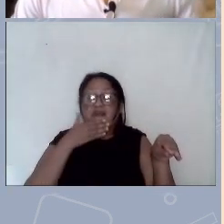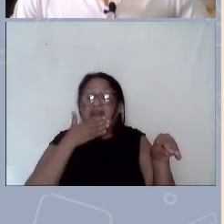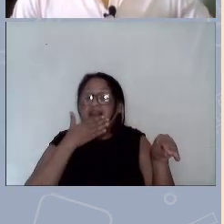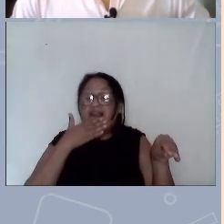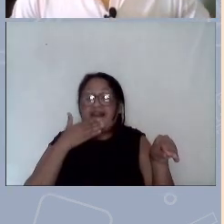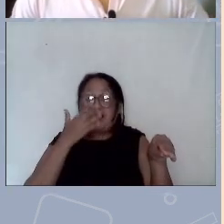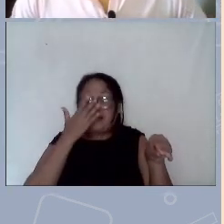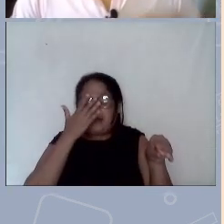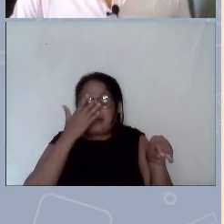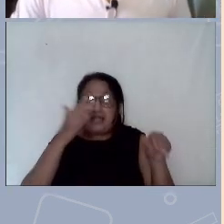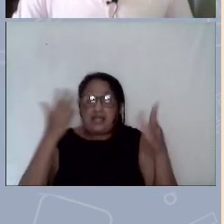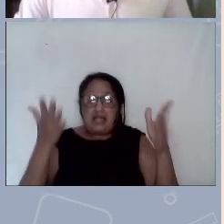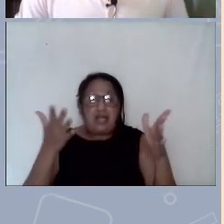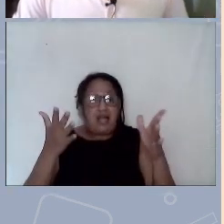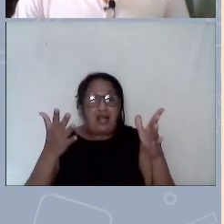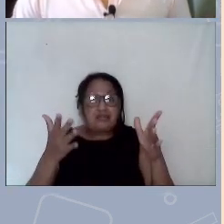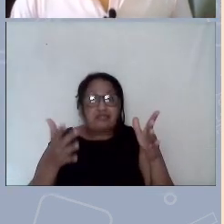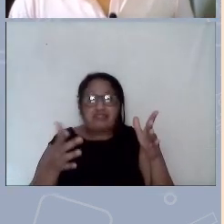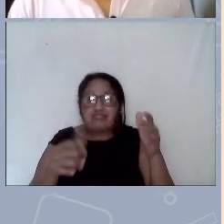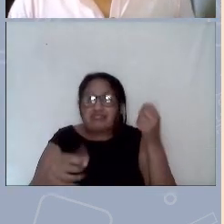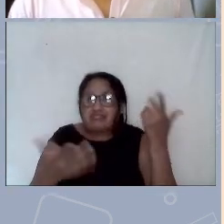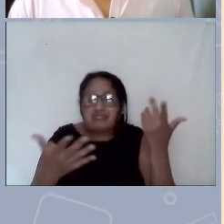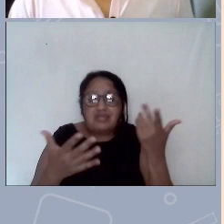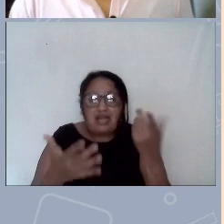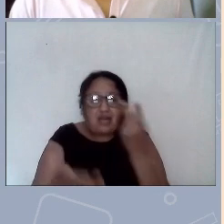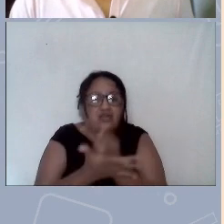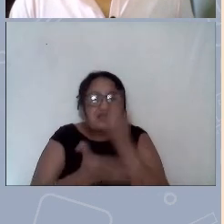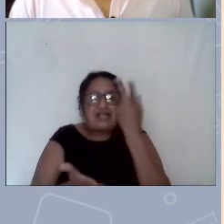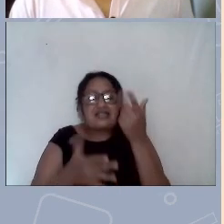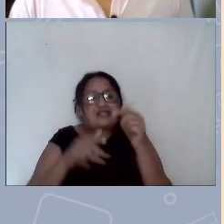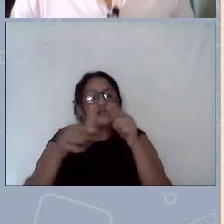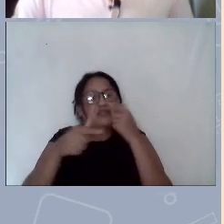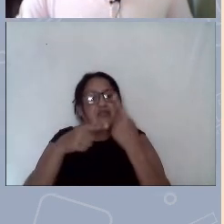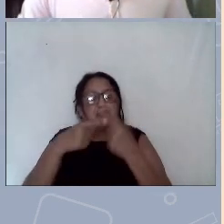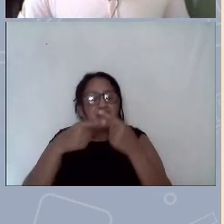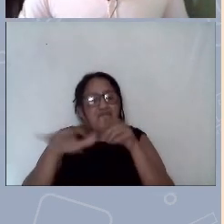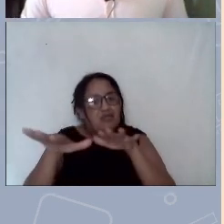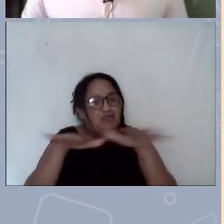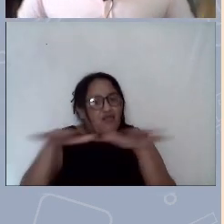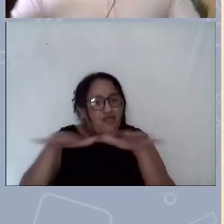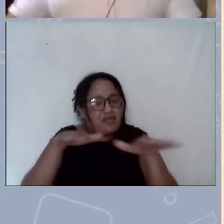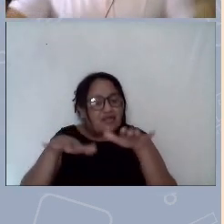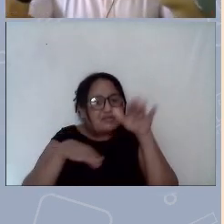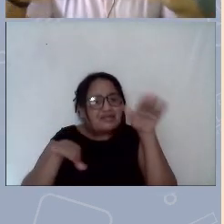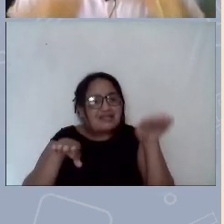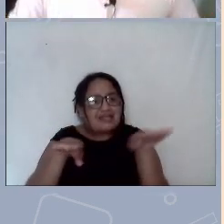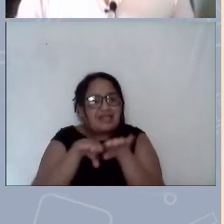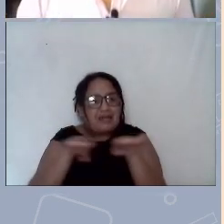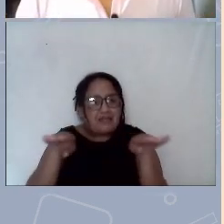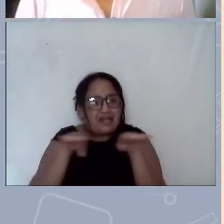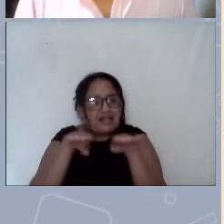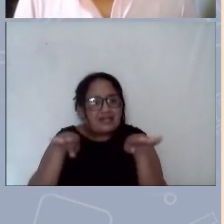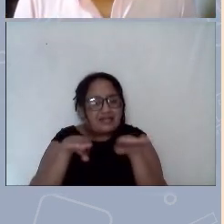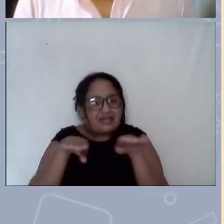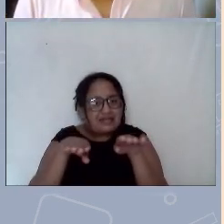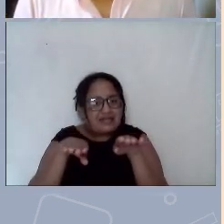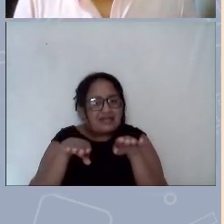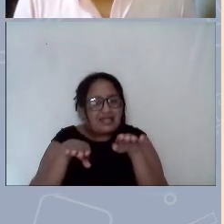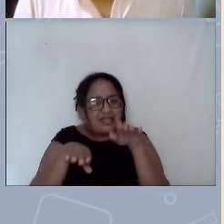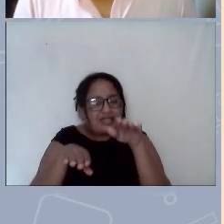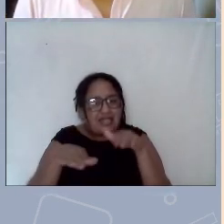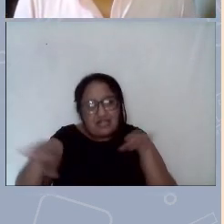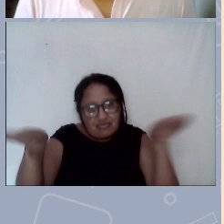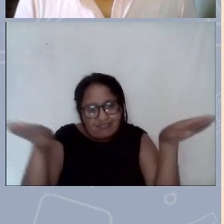consequência da movimentação das placas tectônicas além disso o choque de placas